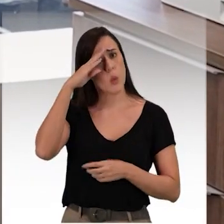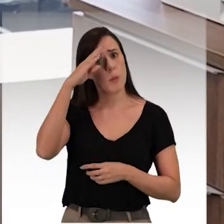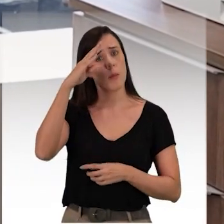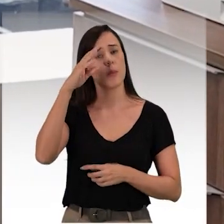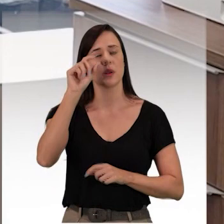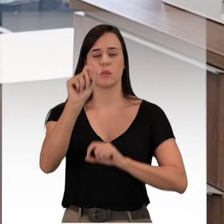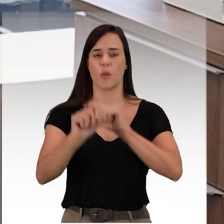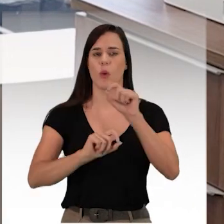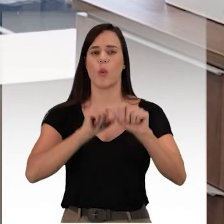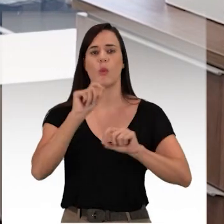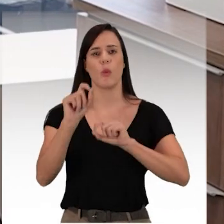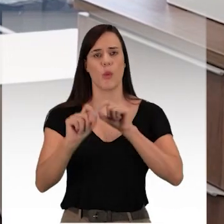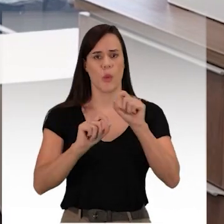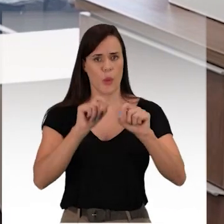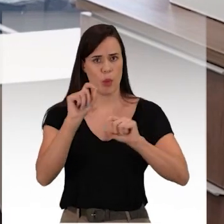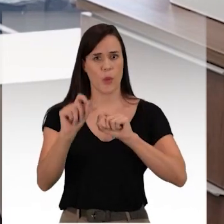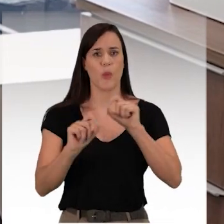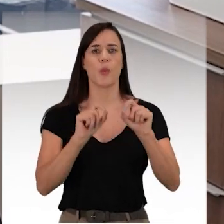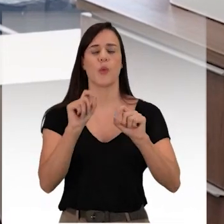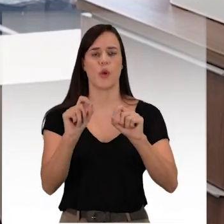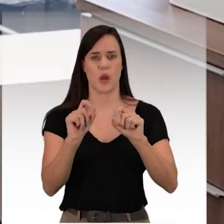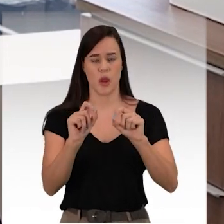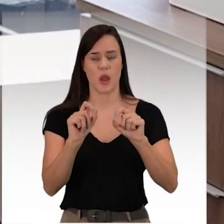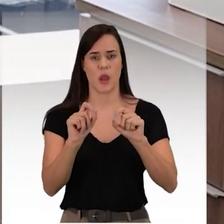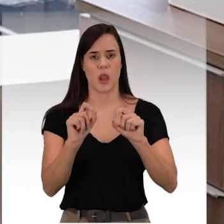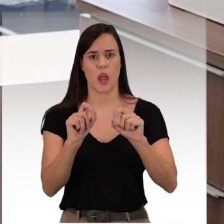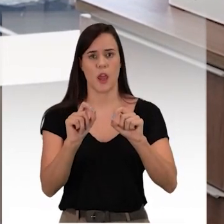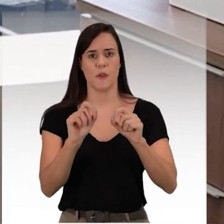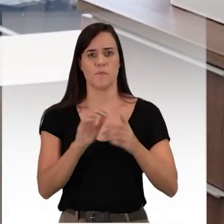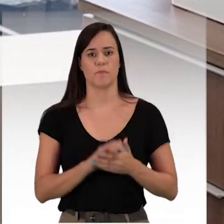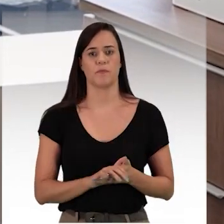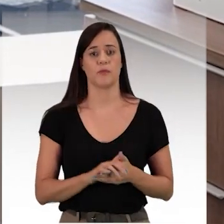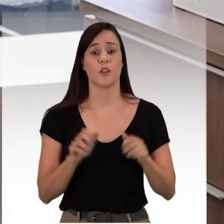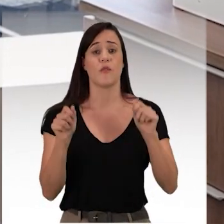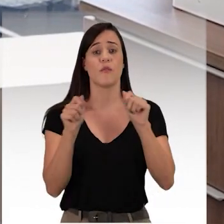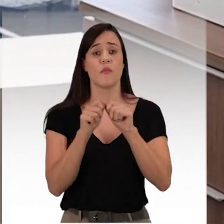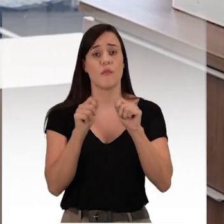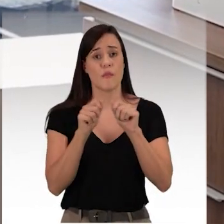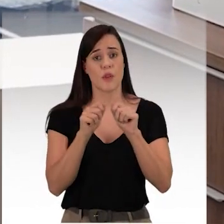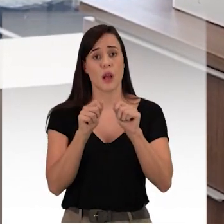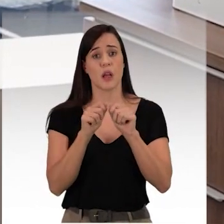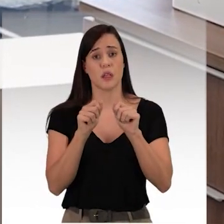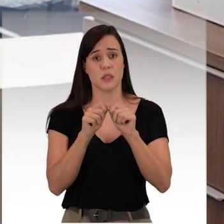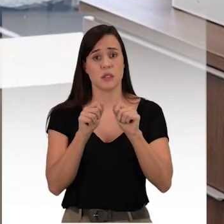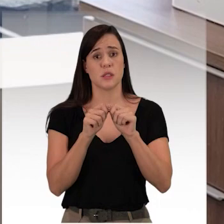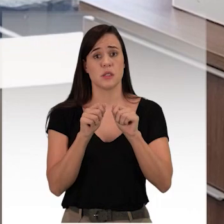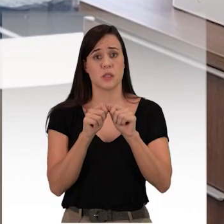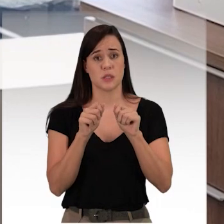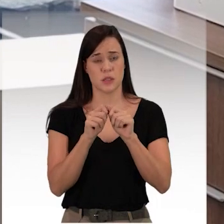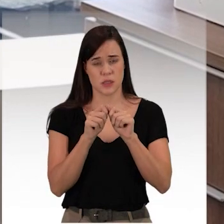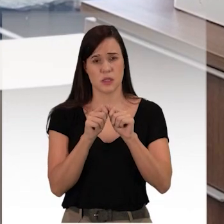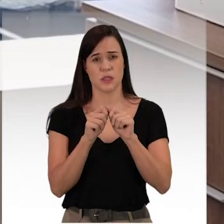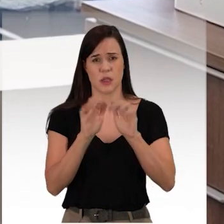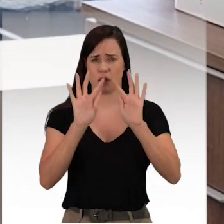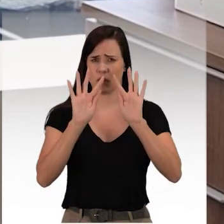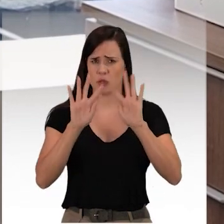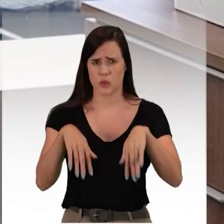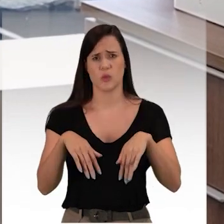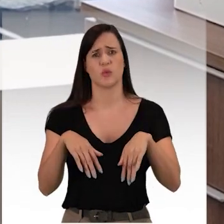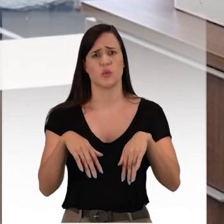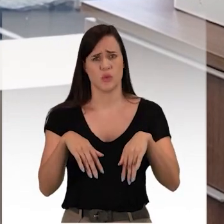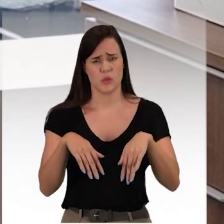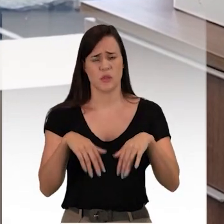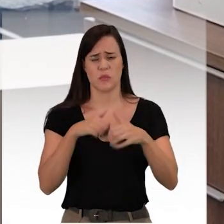adotar uma providência mais enérgica. E qual foi essa providência? Foi uma medida para finalizar a